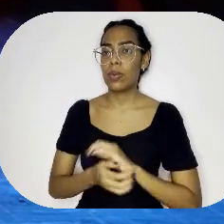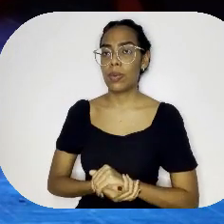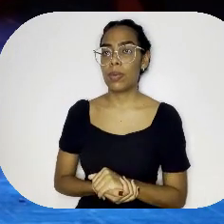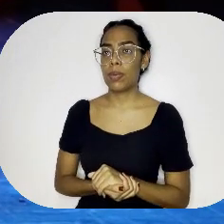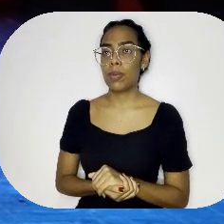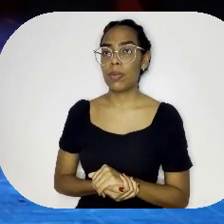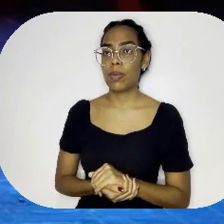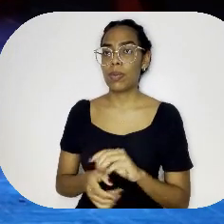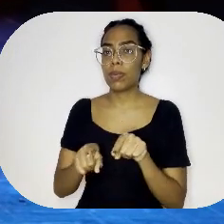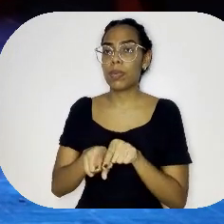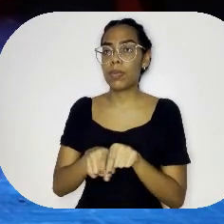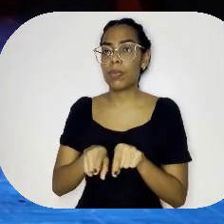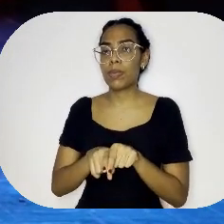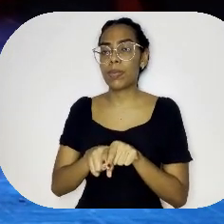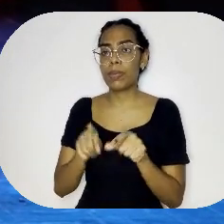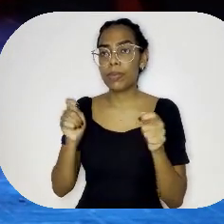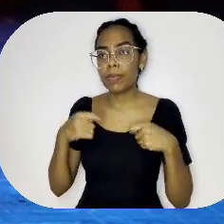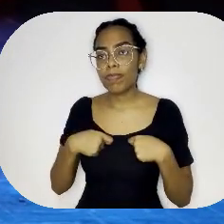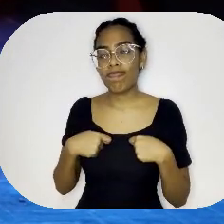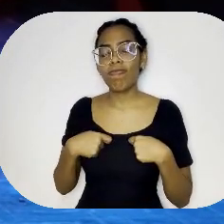que por seu Deus não idolatrara?